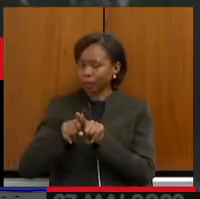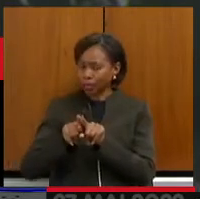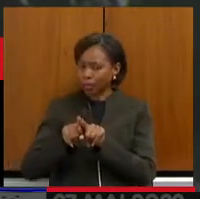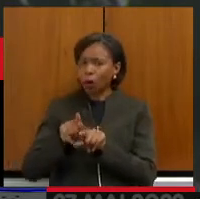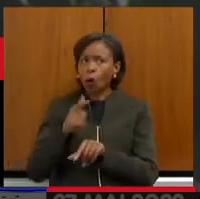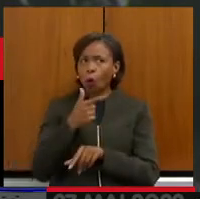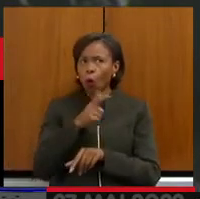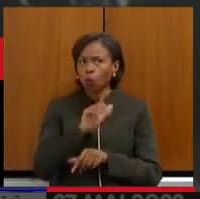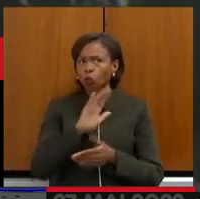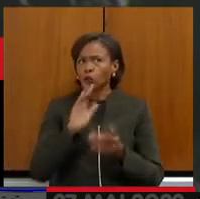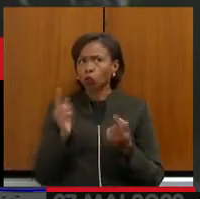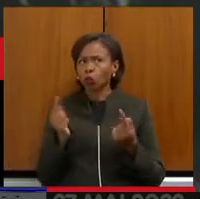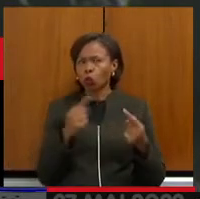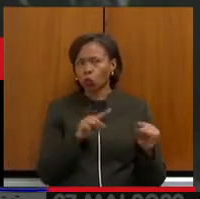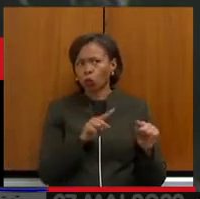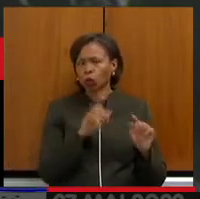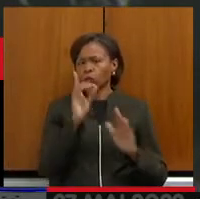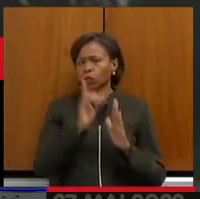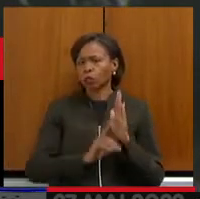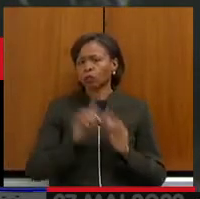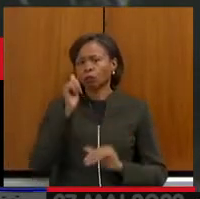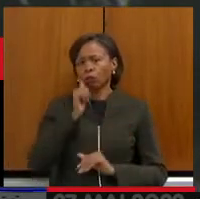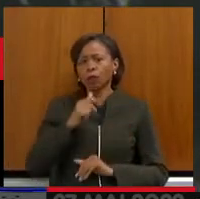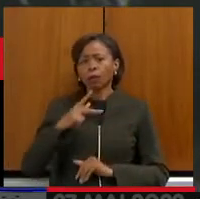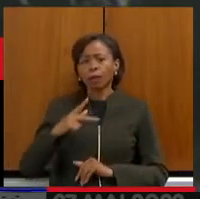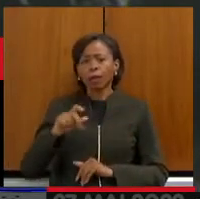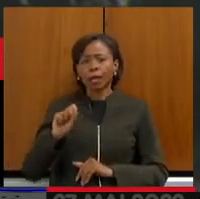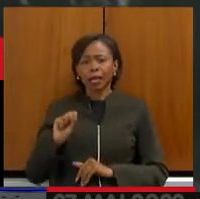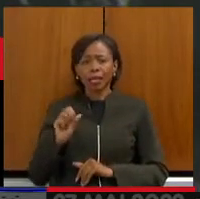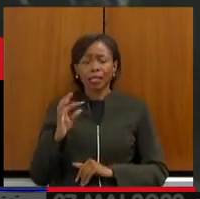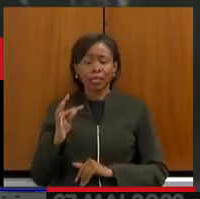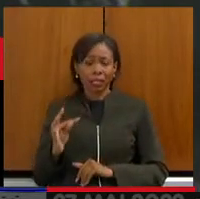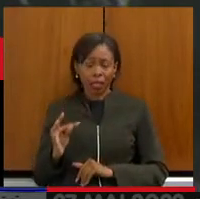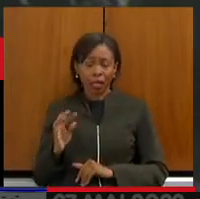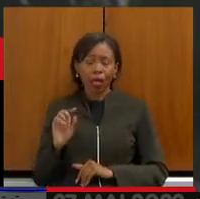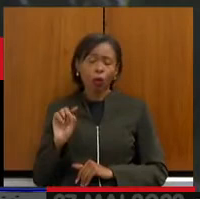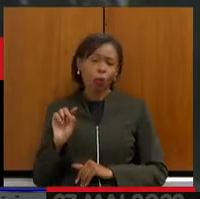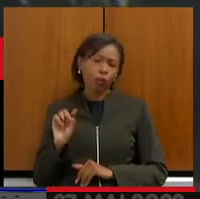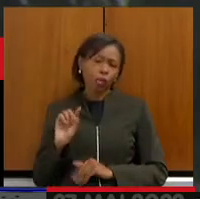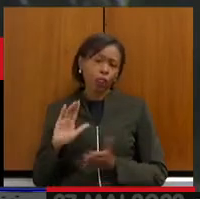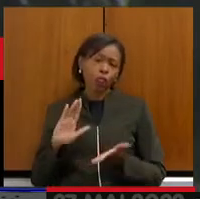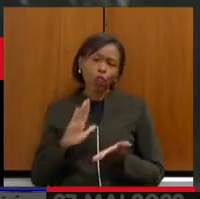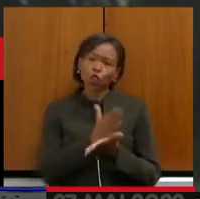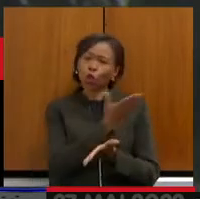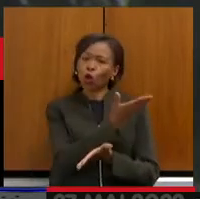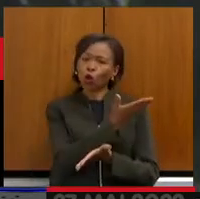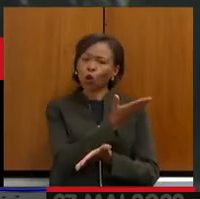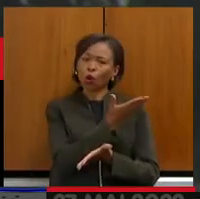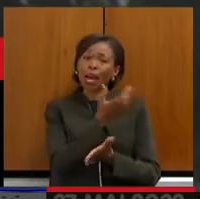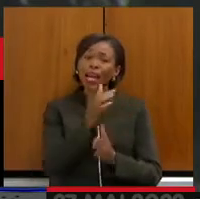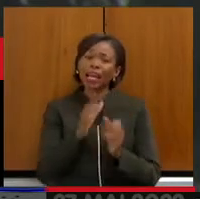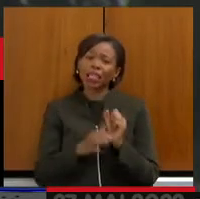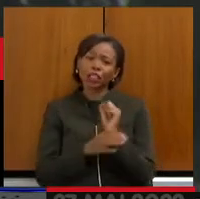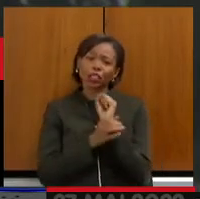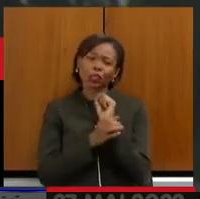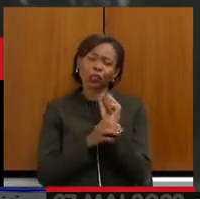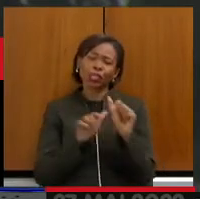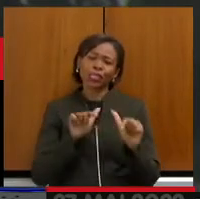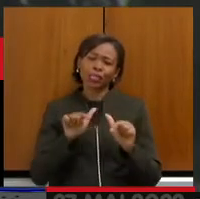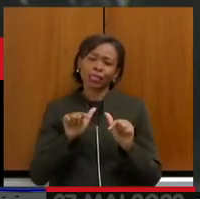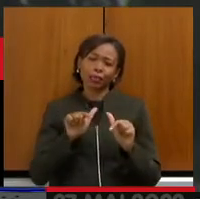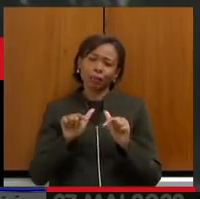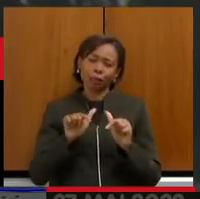das mulheres e que no TST retirou a garantia de emprego da mulher gestante nos